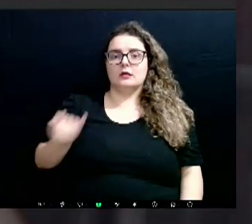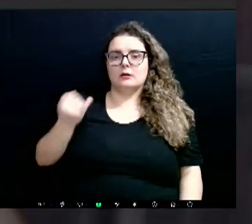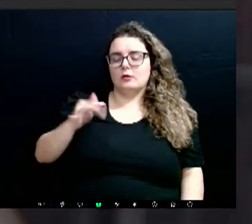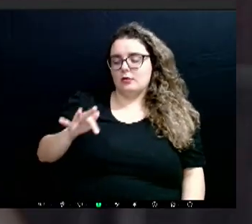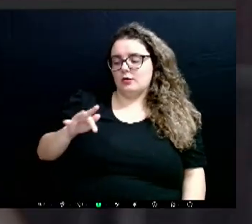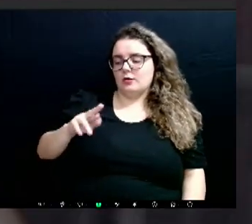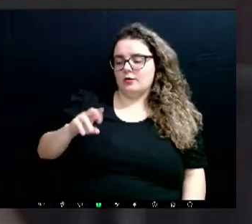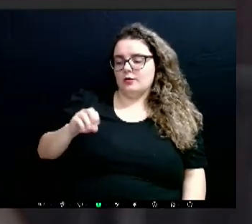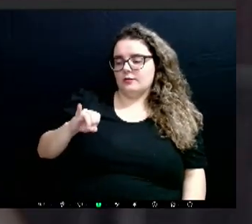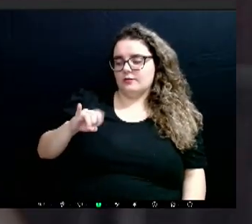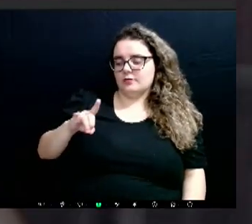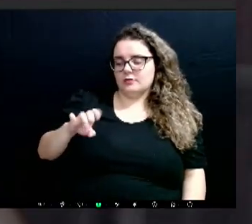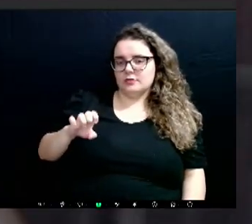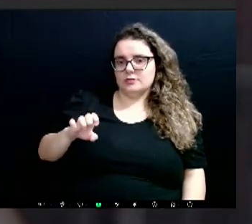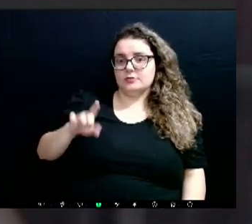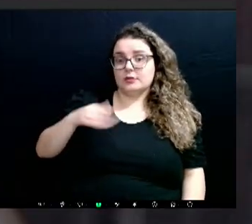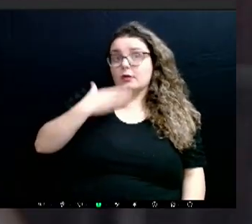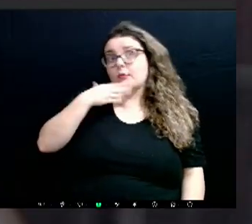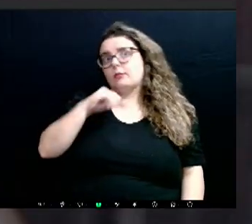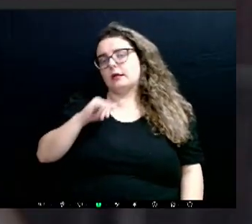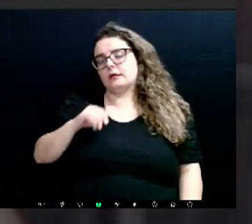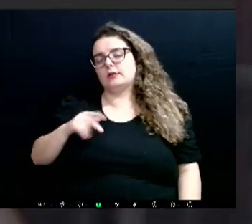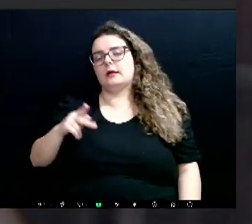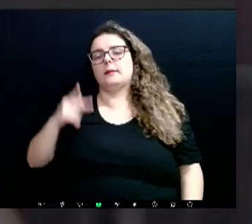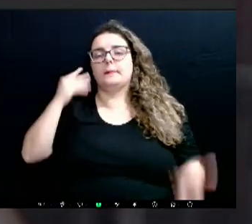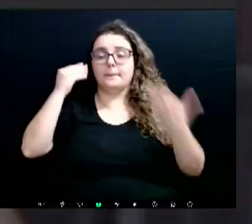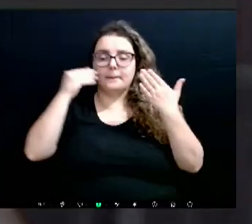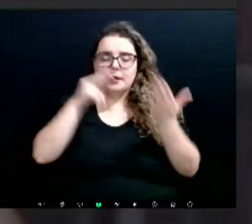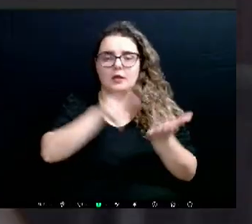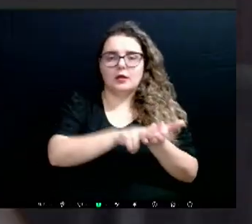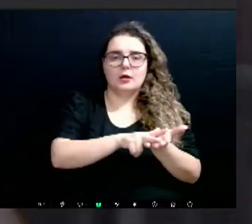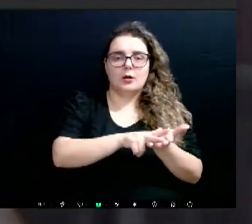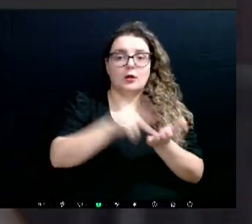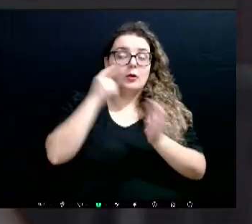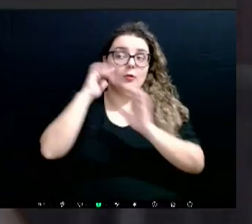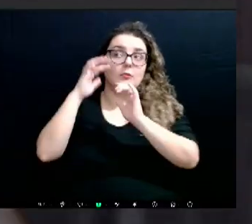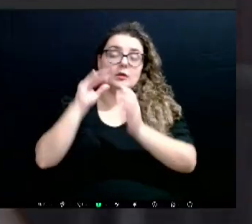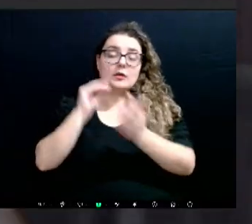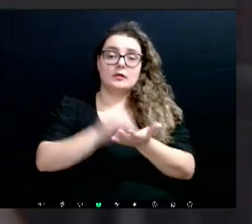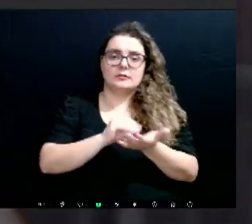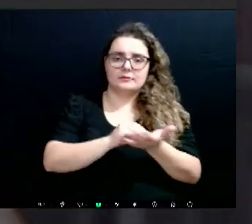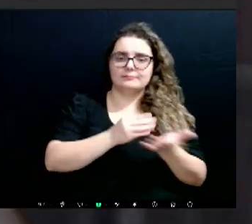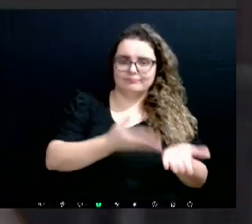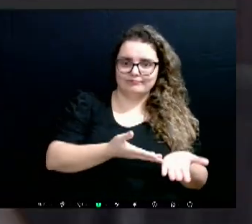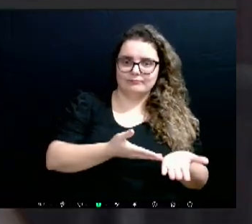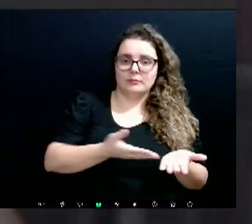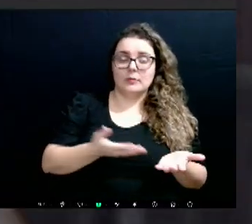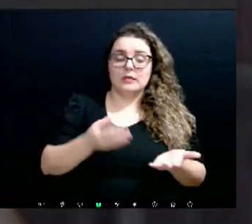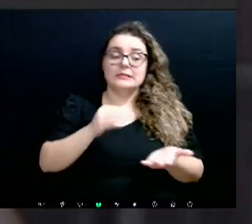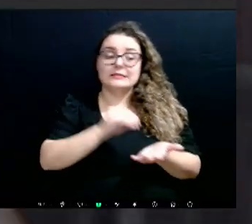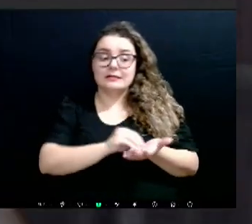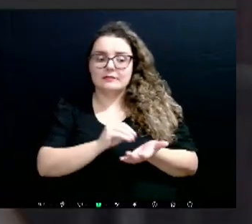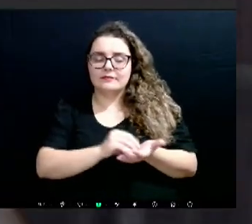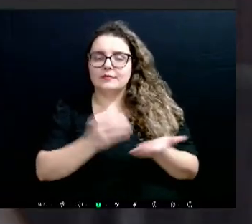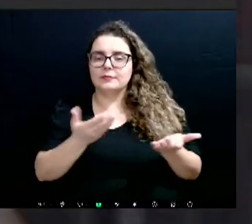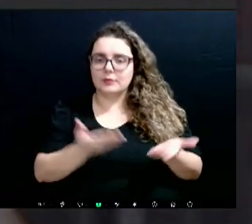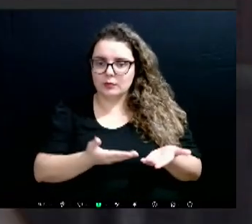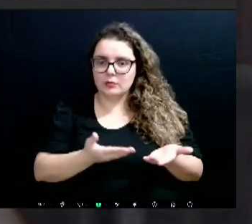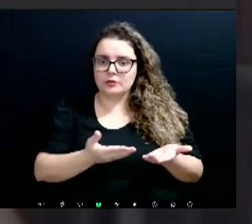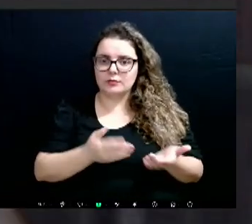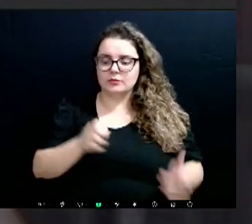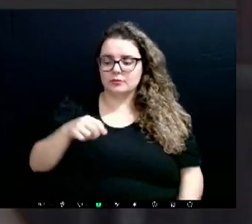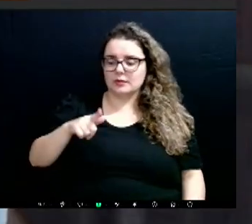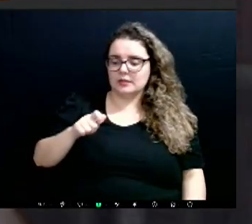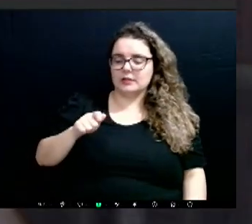psicanálise, ele falava que o pensamento, ele vem dessa ausência. Só que essa ausência hoje, como a gente está num engajamento muito